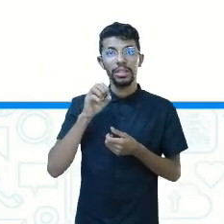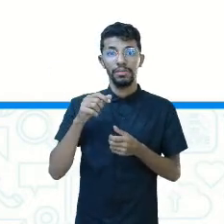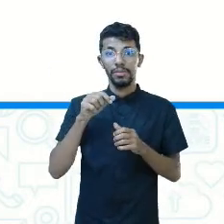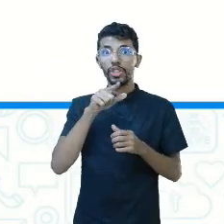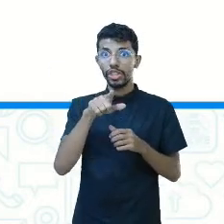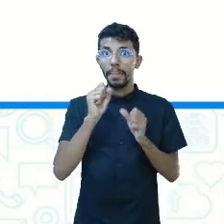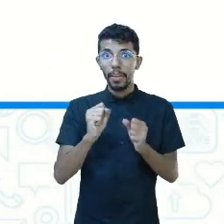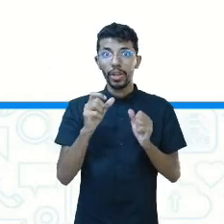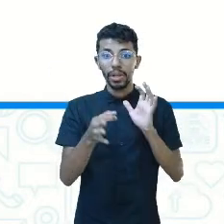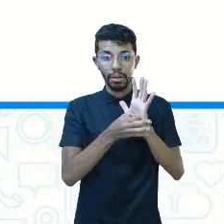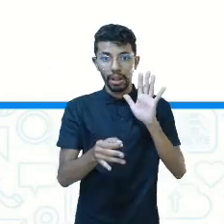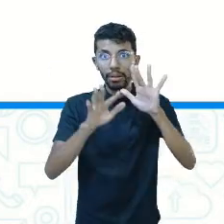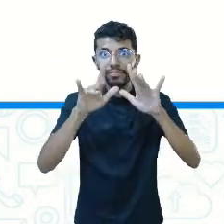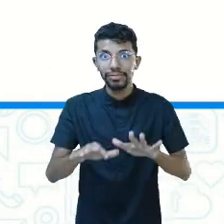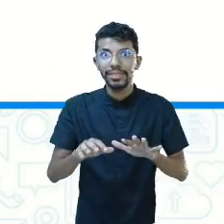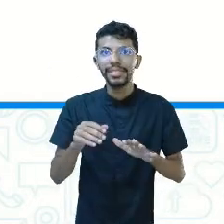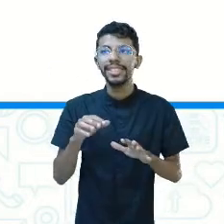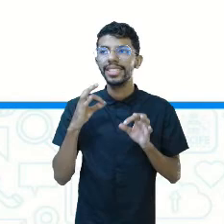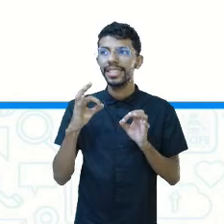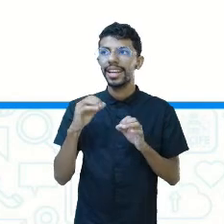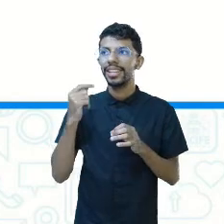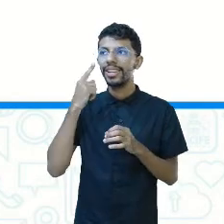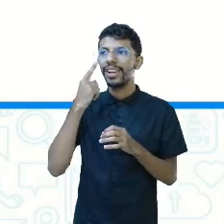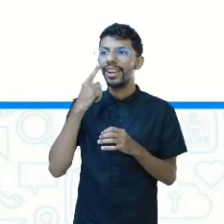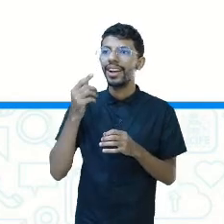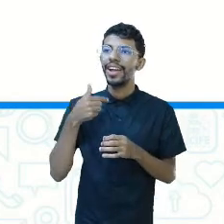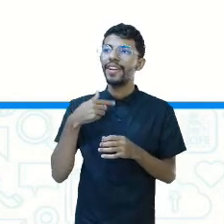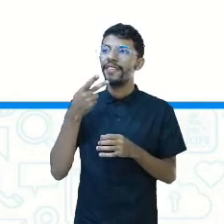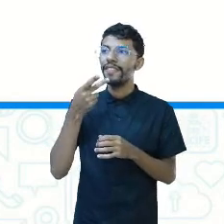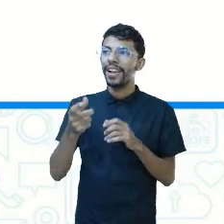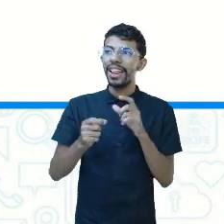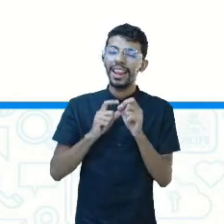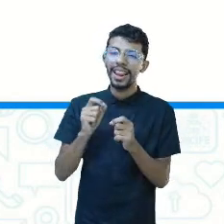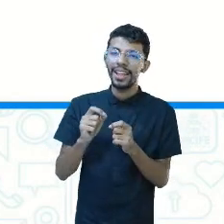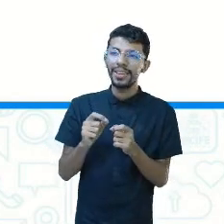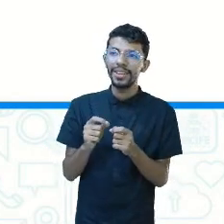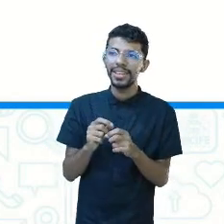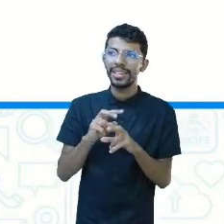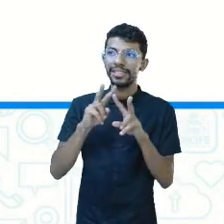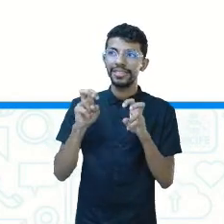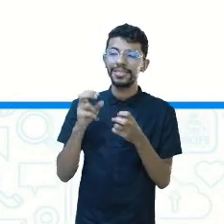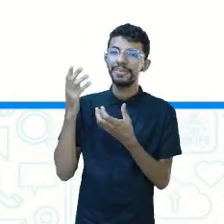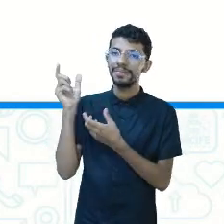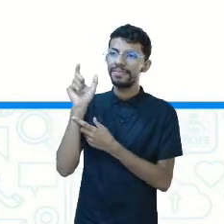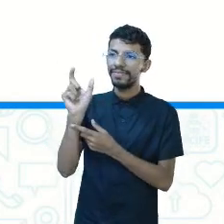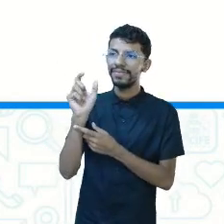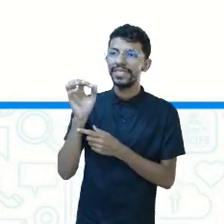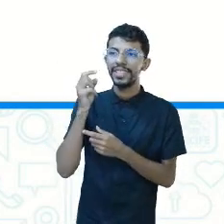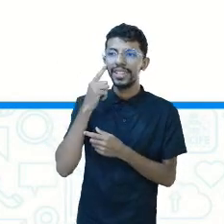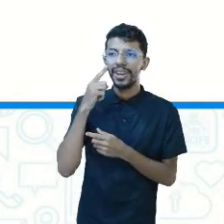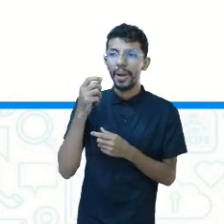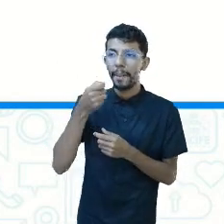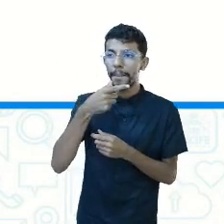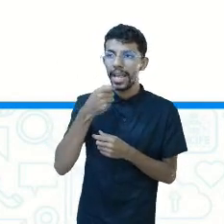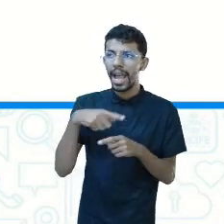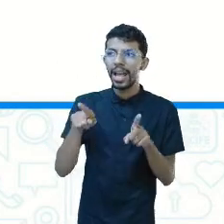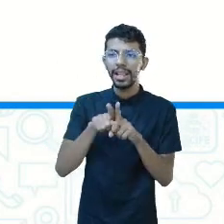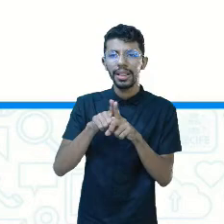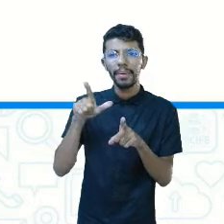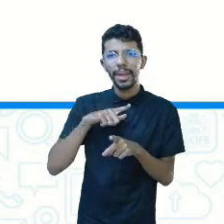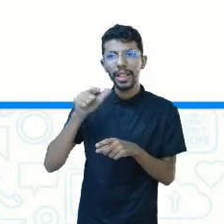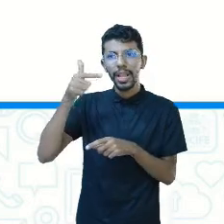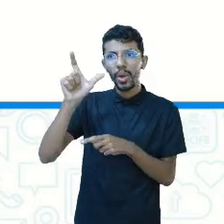coloca. Eu até acabei no slide anterior, antes da piada, de falar esse nome. A piada também recebe outro